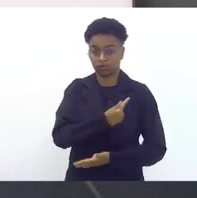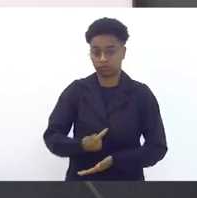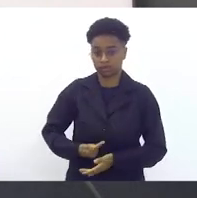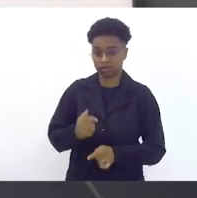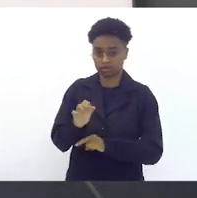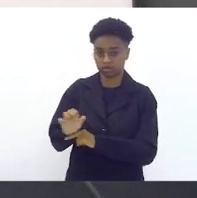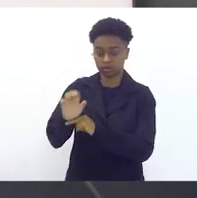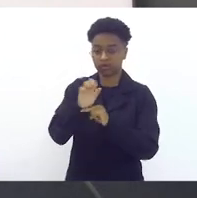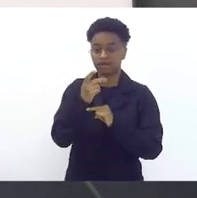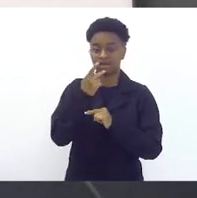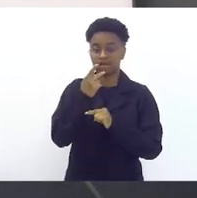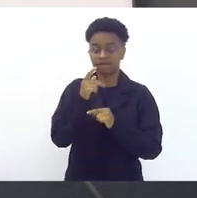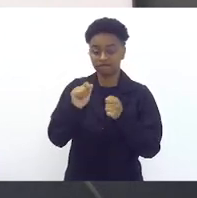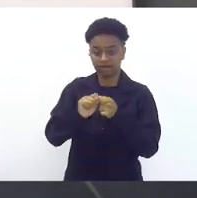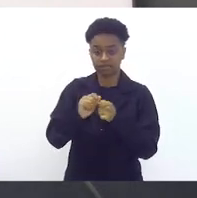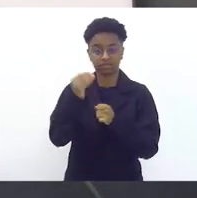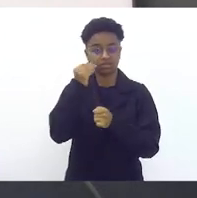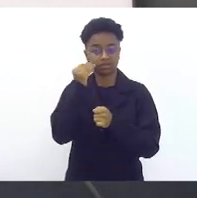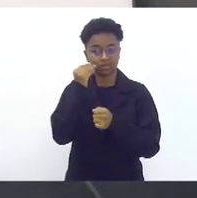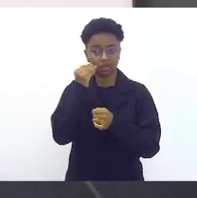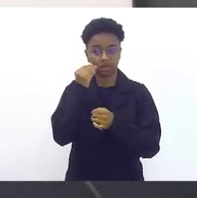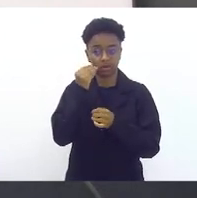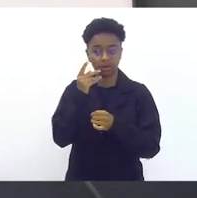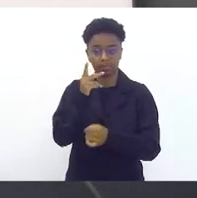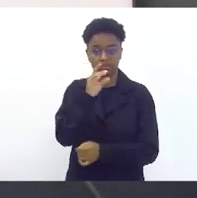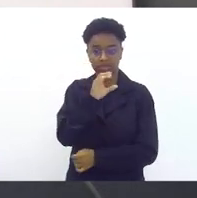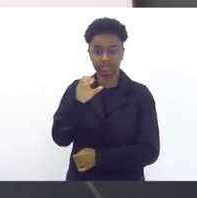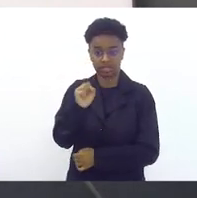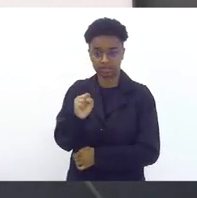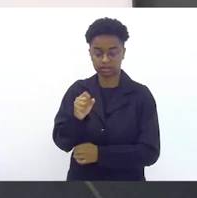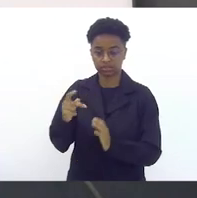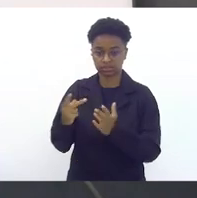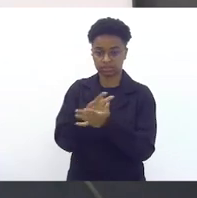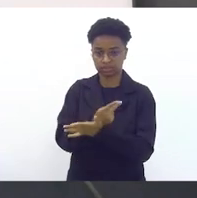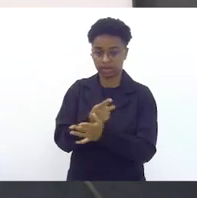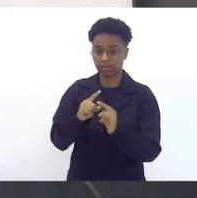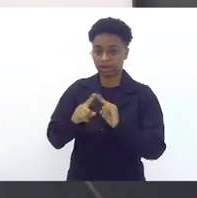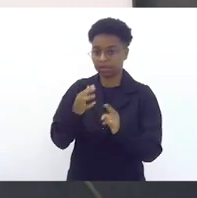implementar o PCCS. Não temos resposta até hoje.